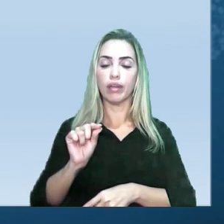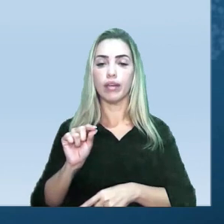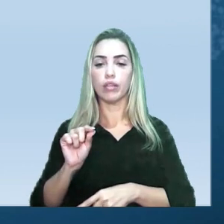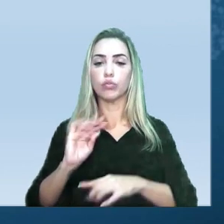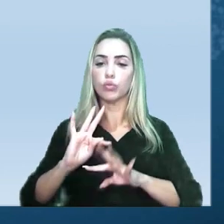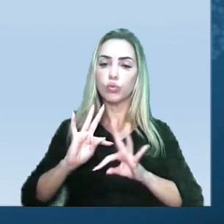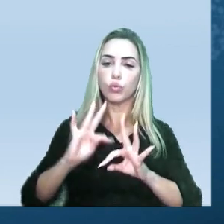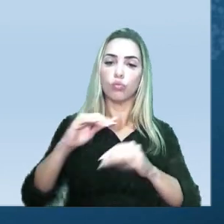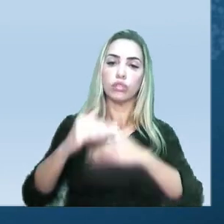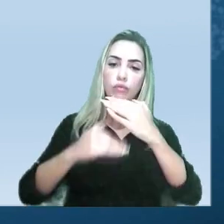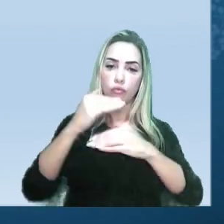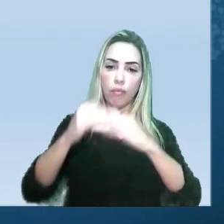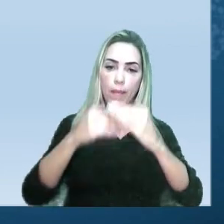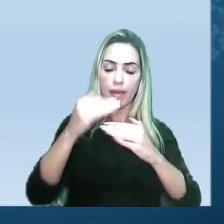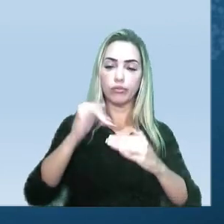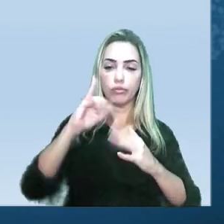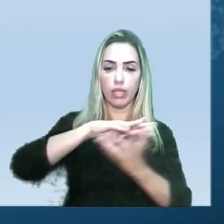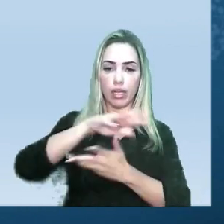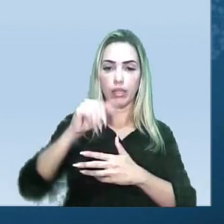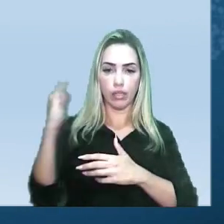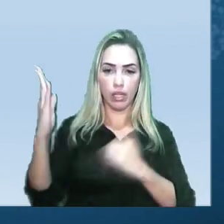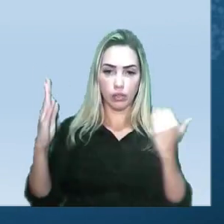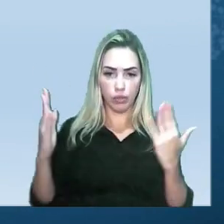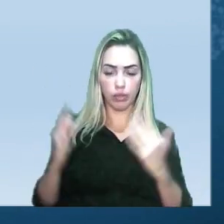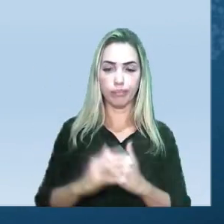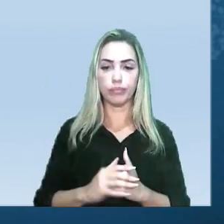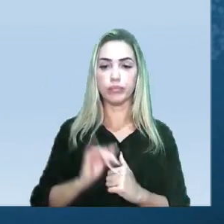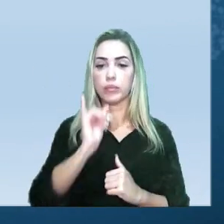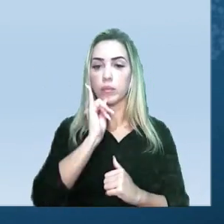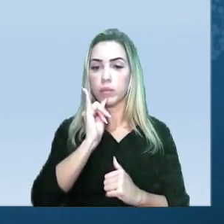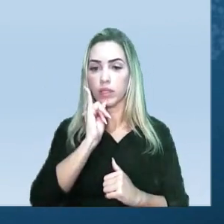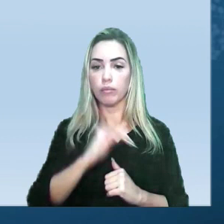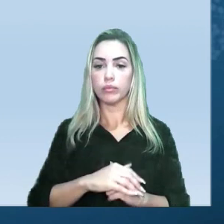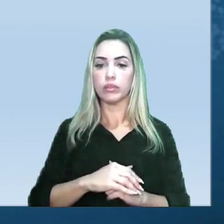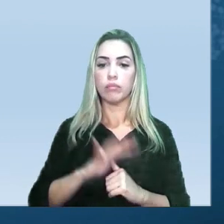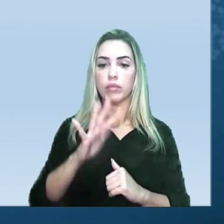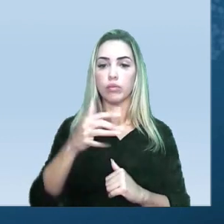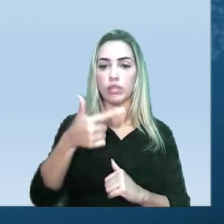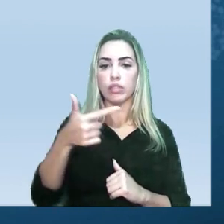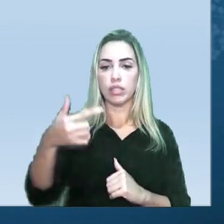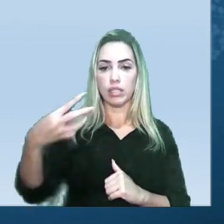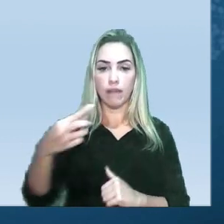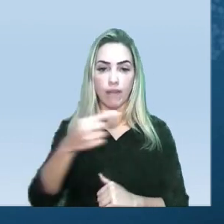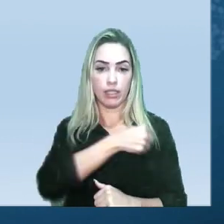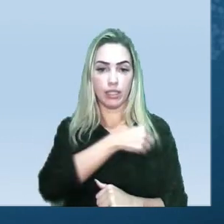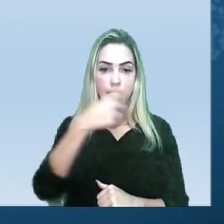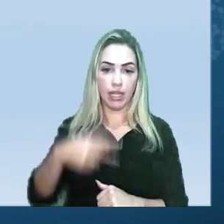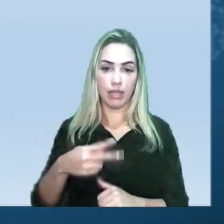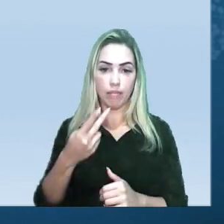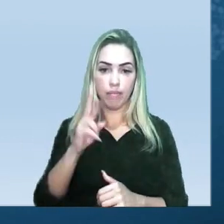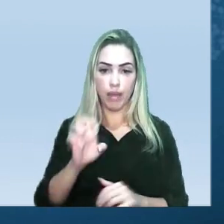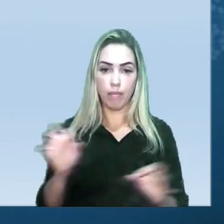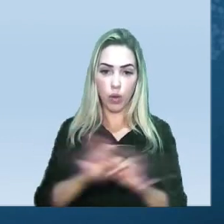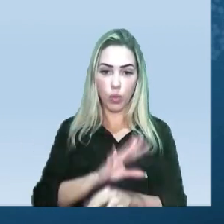de vacinas a nível internacional. Como, por exemplo, cerca de 233 vacinas são pré-qualificadas pela